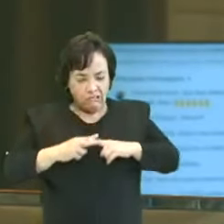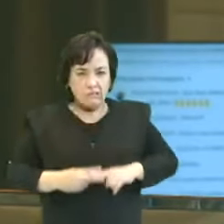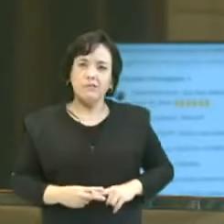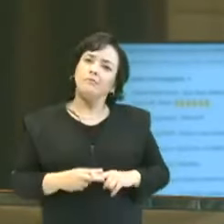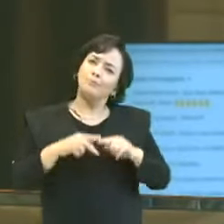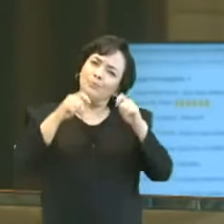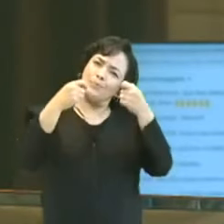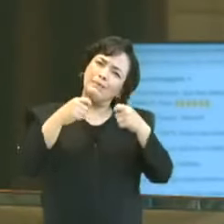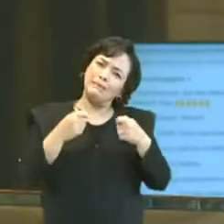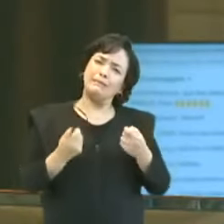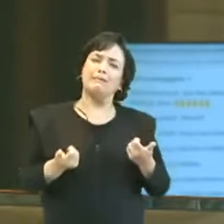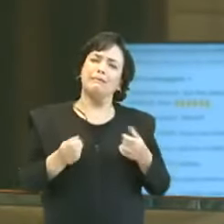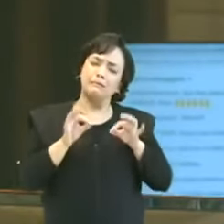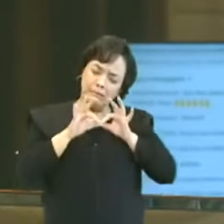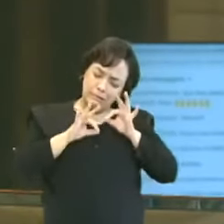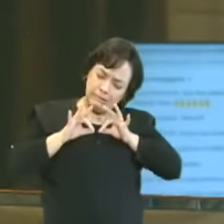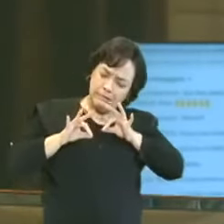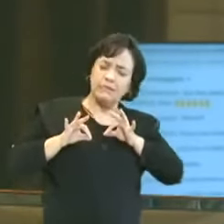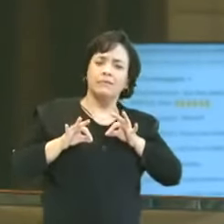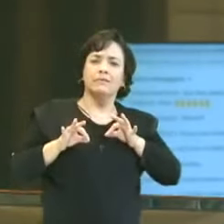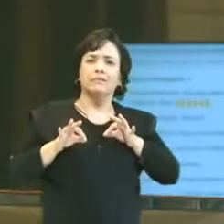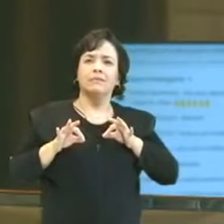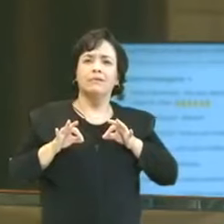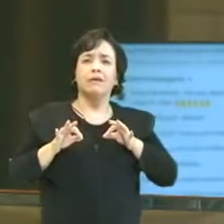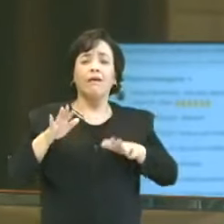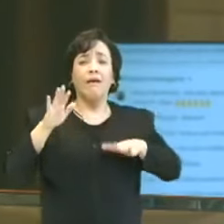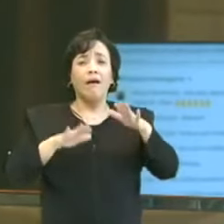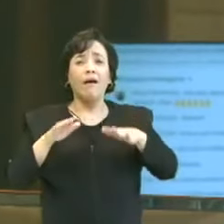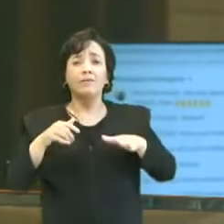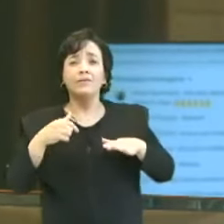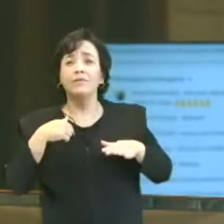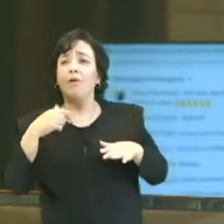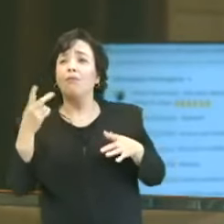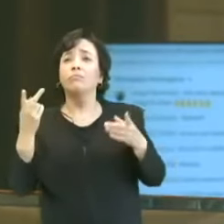Às vezes nós dizemos que Deus está no centro, mas Ele não está.